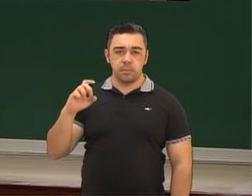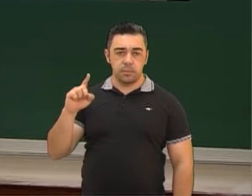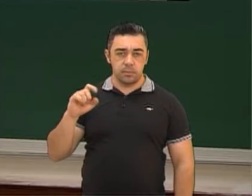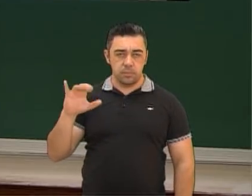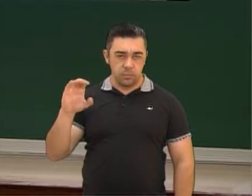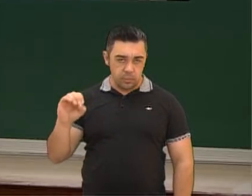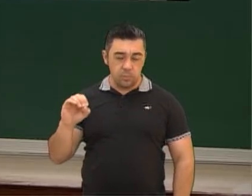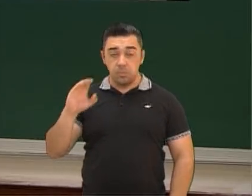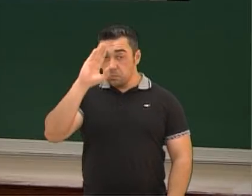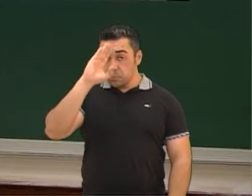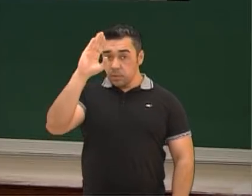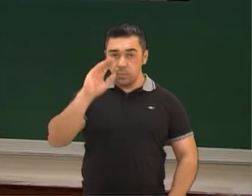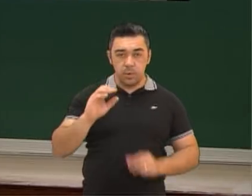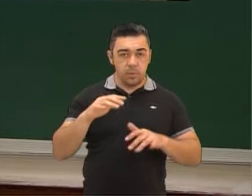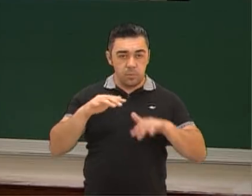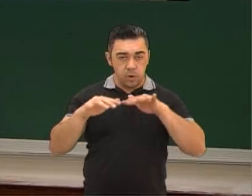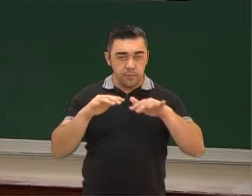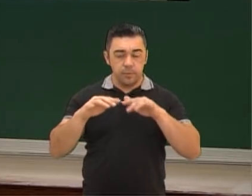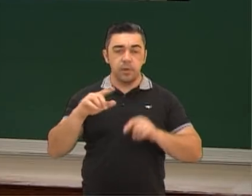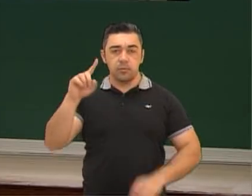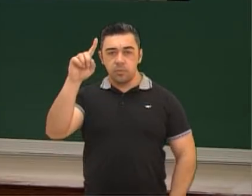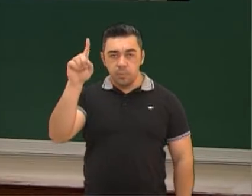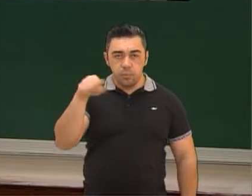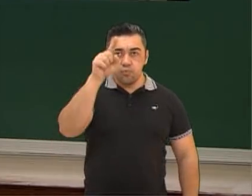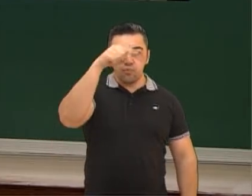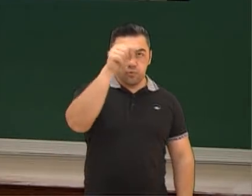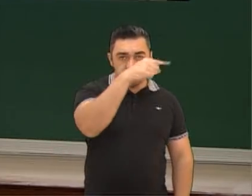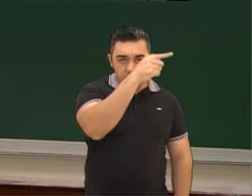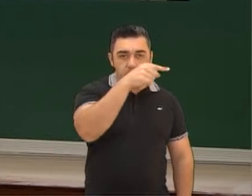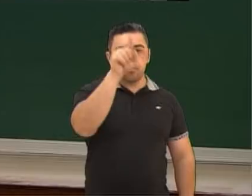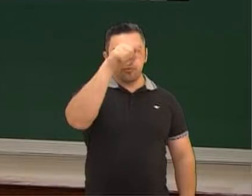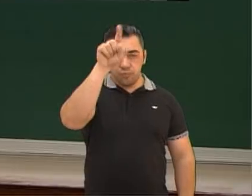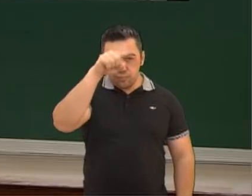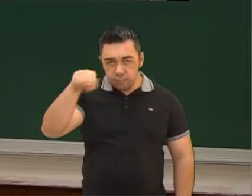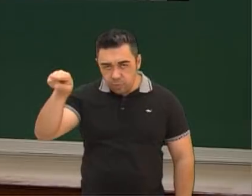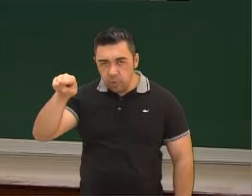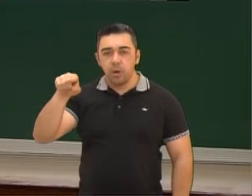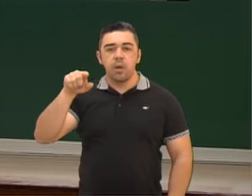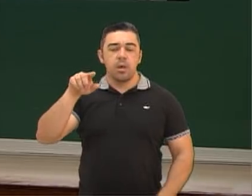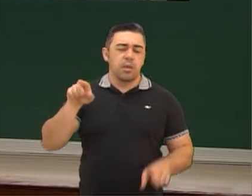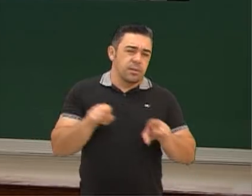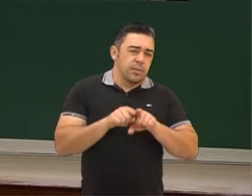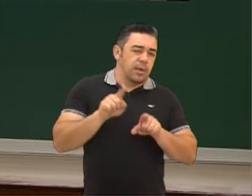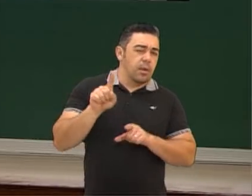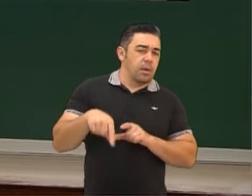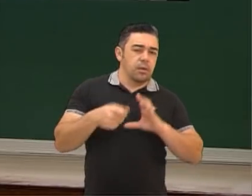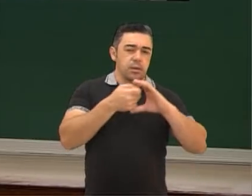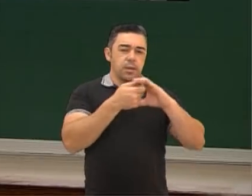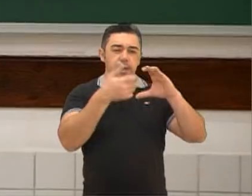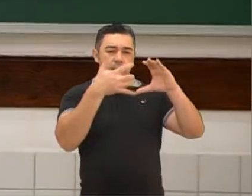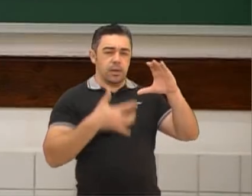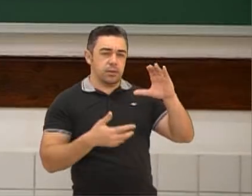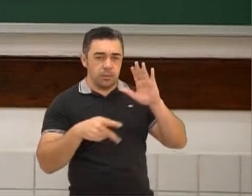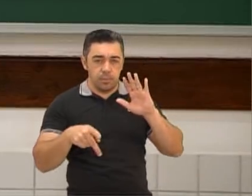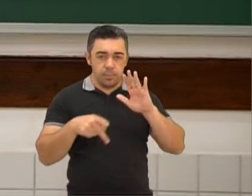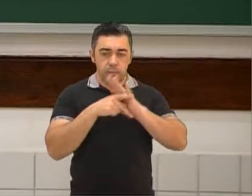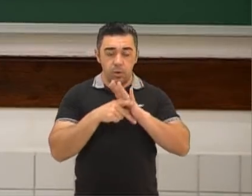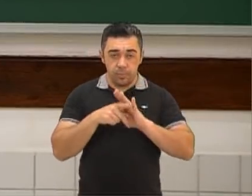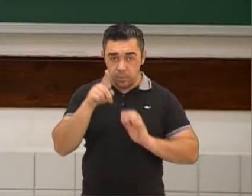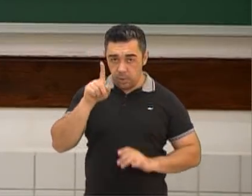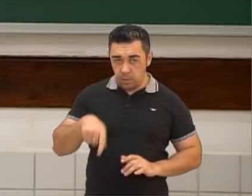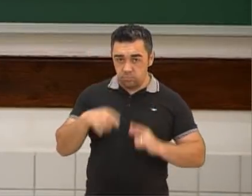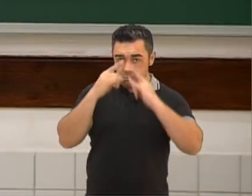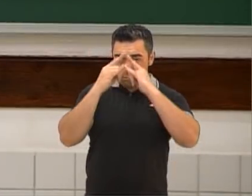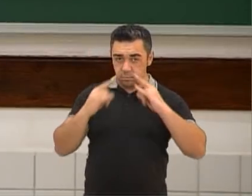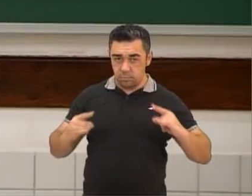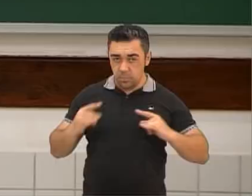principais movimentos e algumas características dessas duas atividades circenses. Hoje,